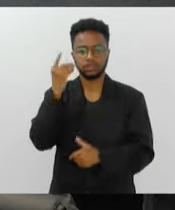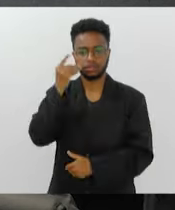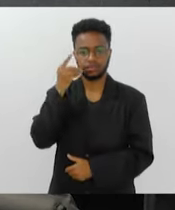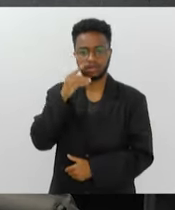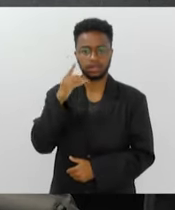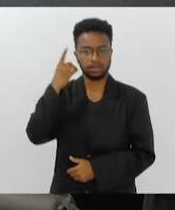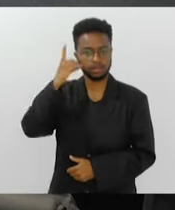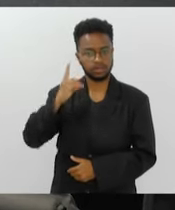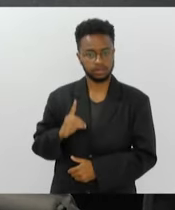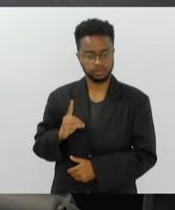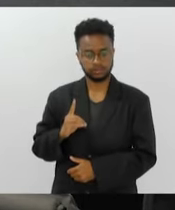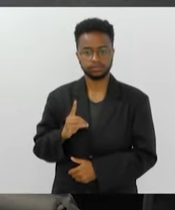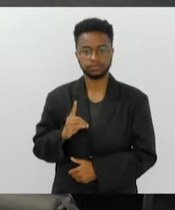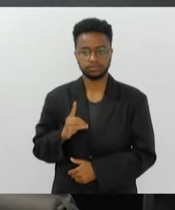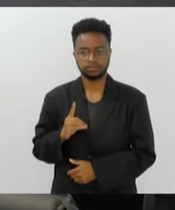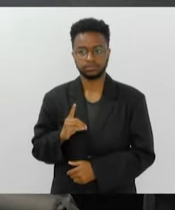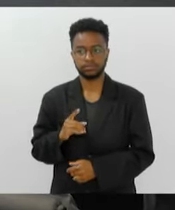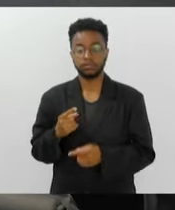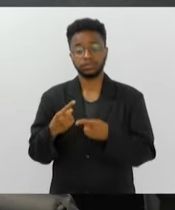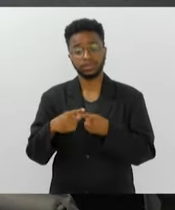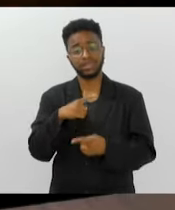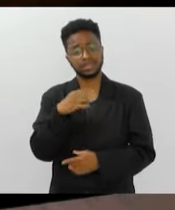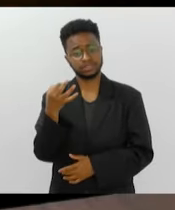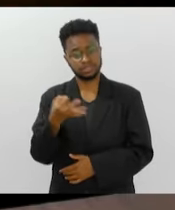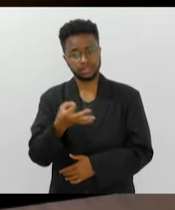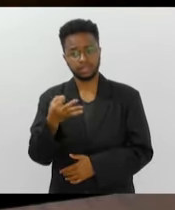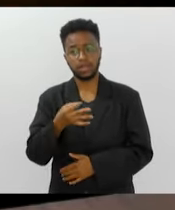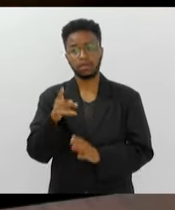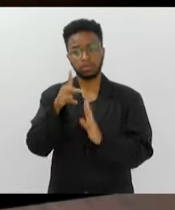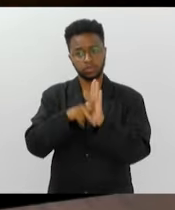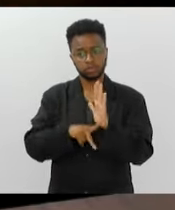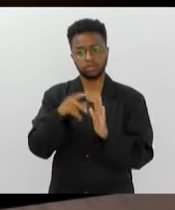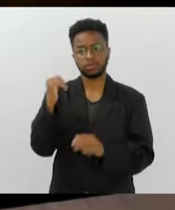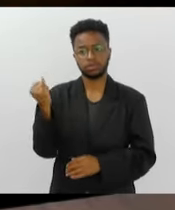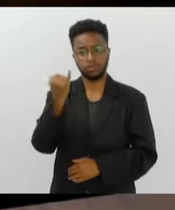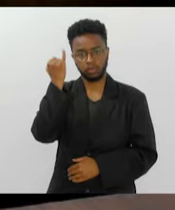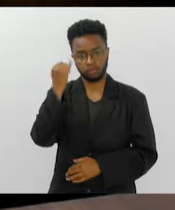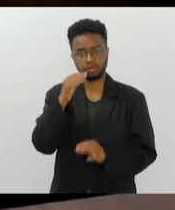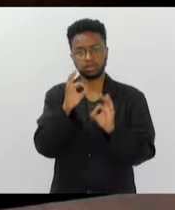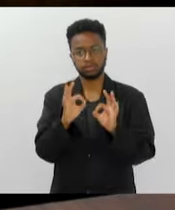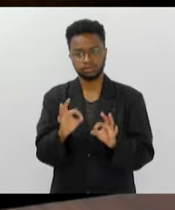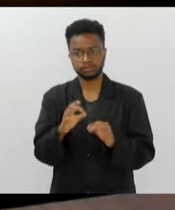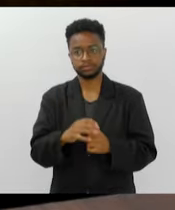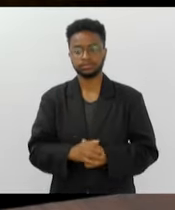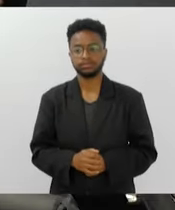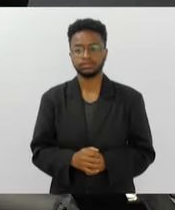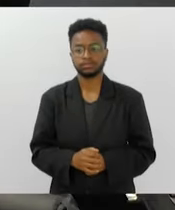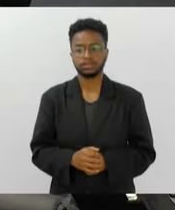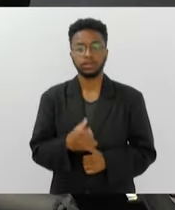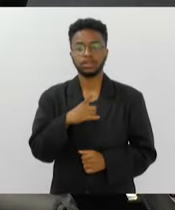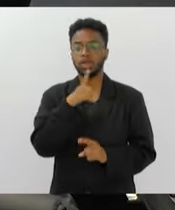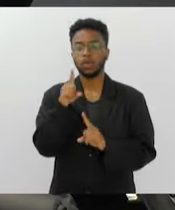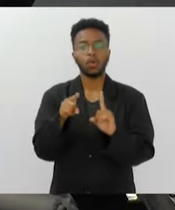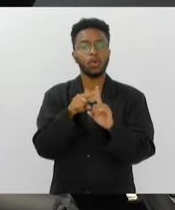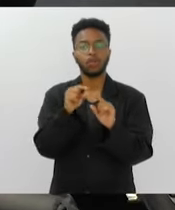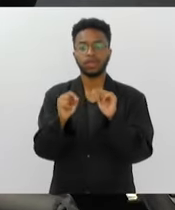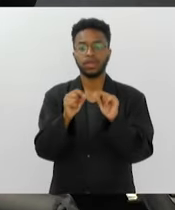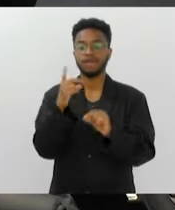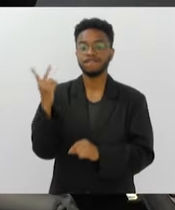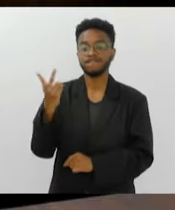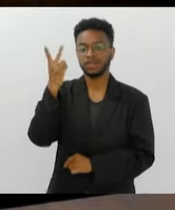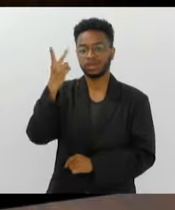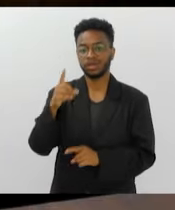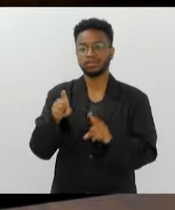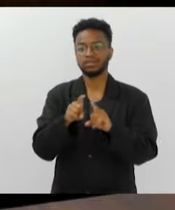Dani balb certamente um projeto meritório importante que Visa reconhecer e